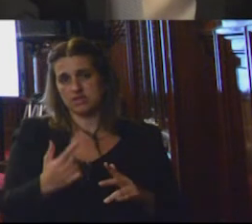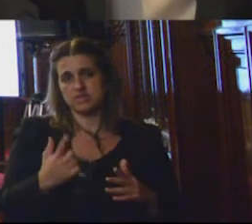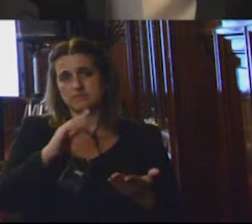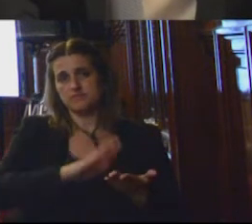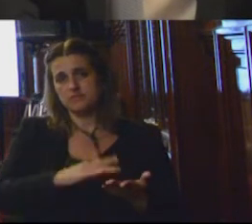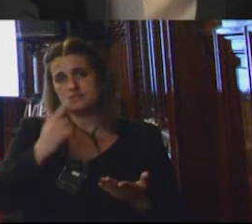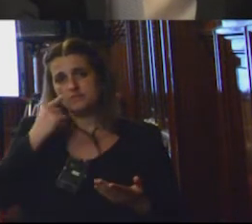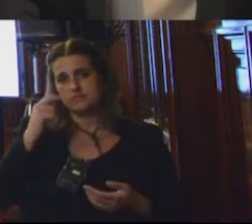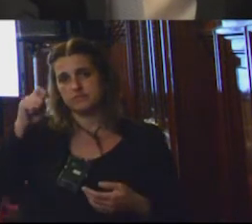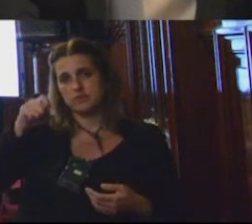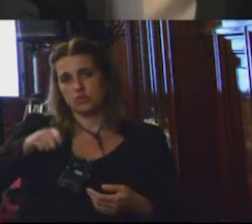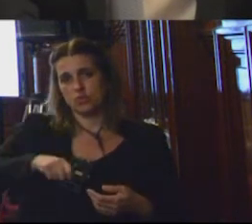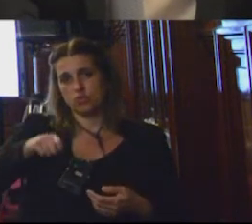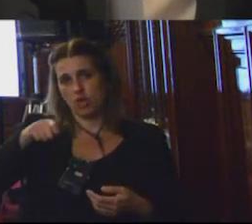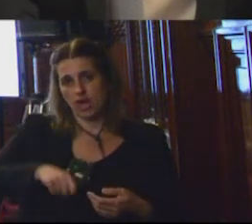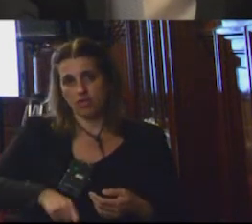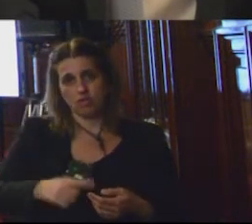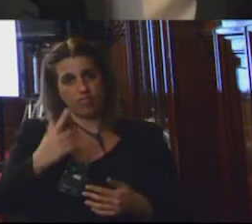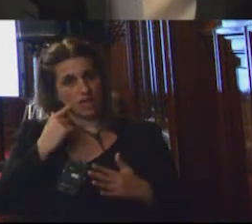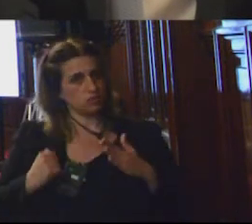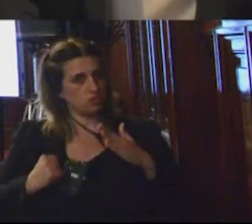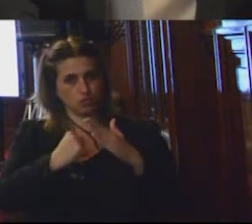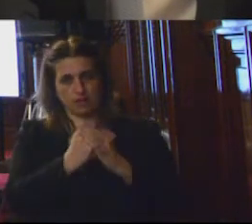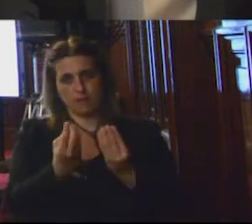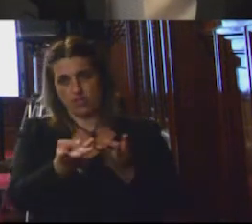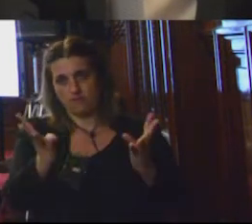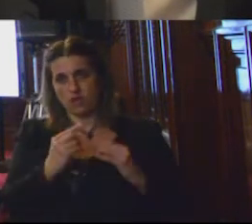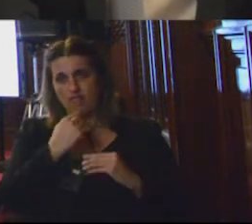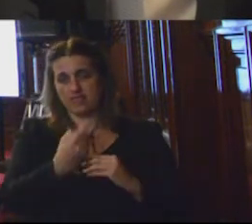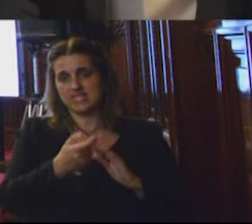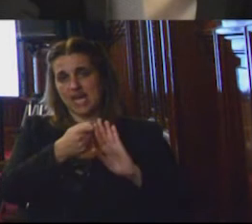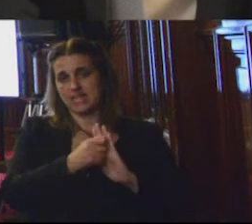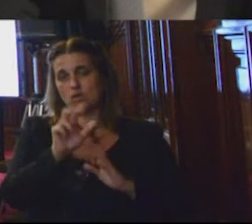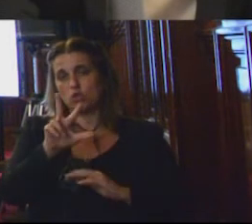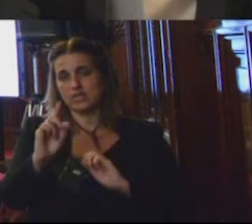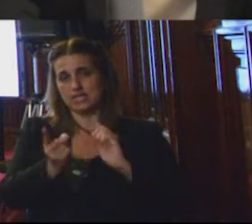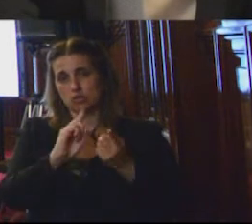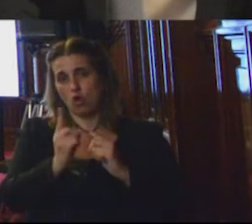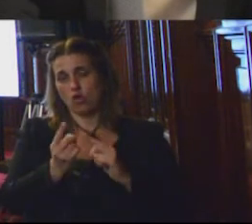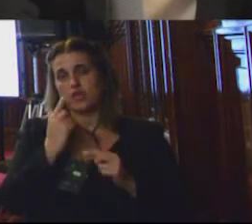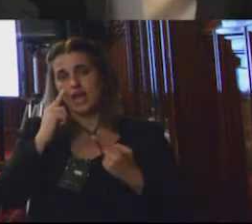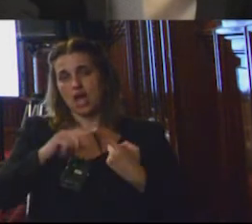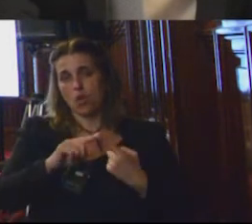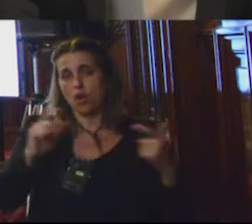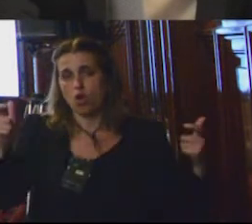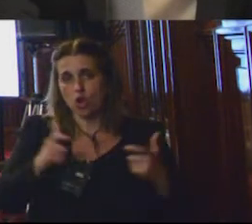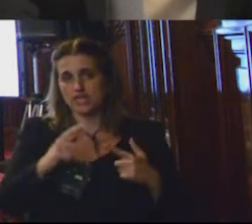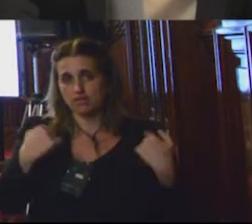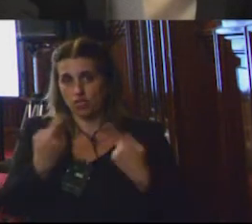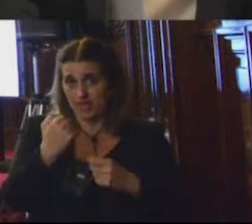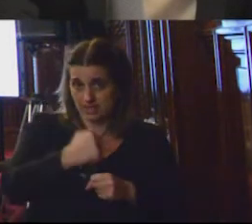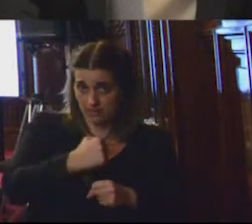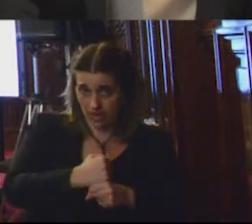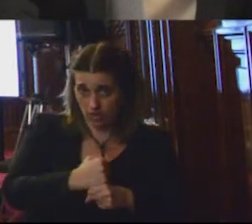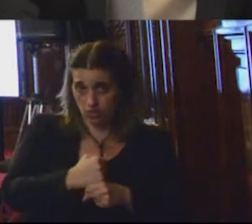ao estabelecer, em seu artigo 611-A, que a convenção coletiva e o acordo coletivo de trabalho têm